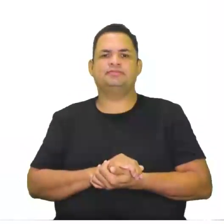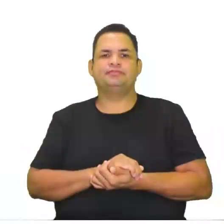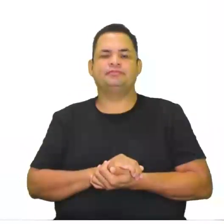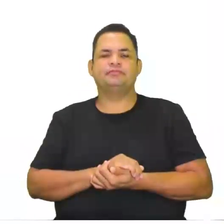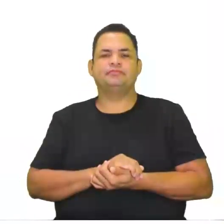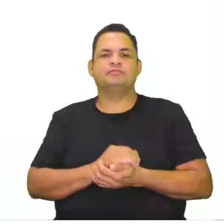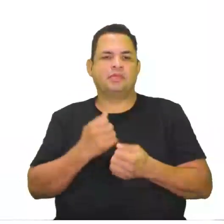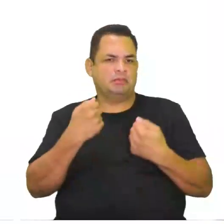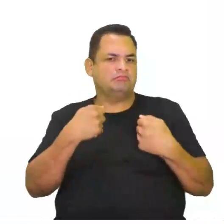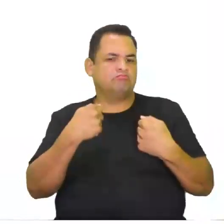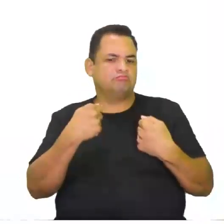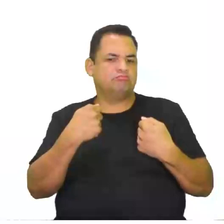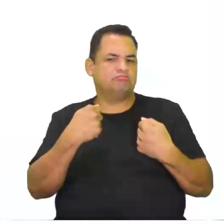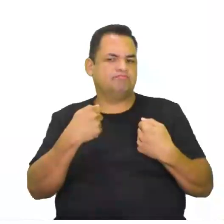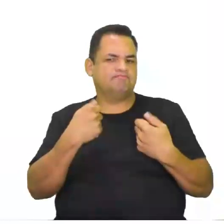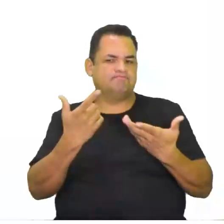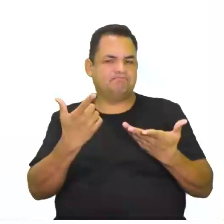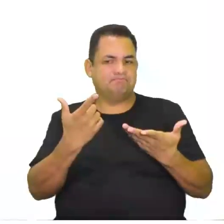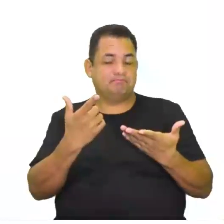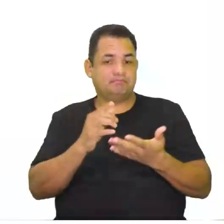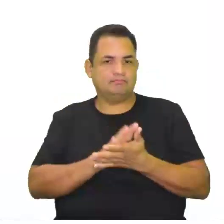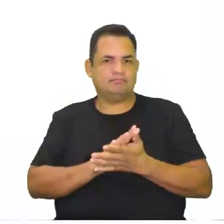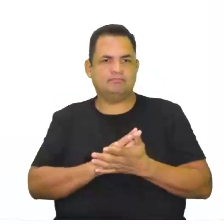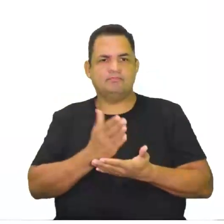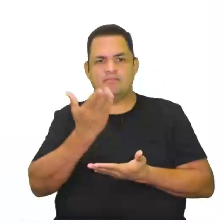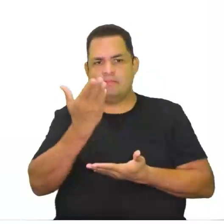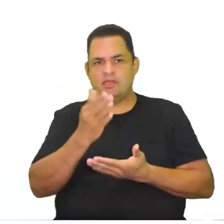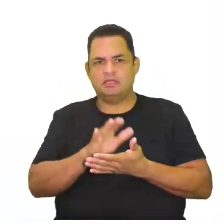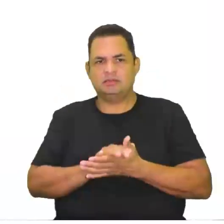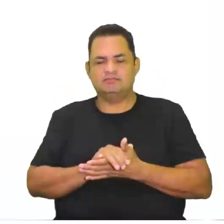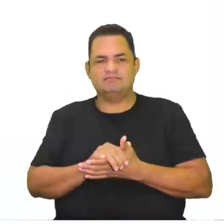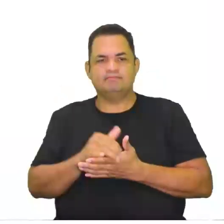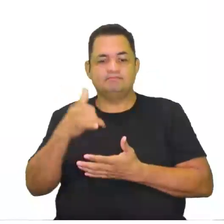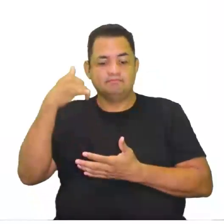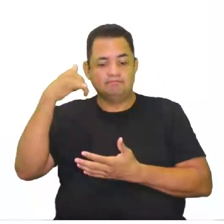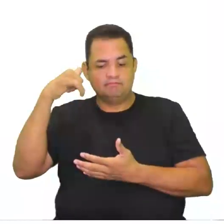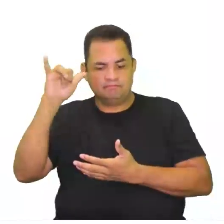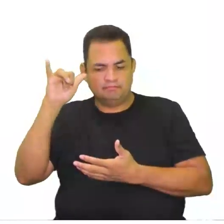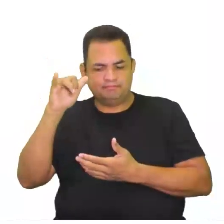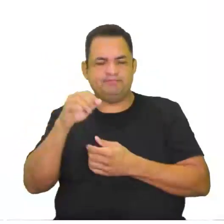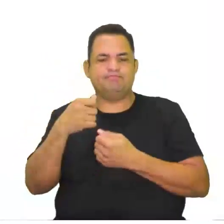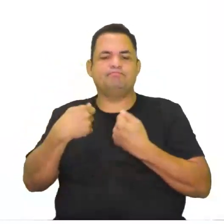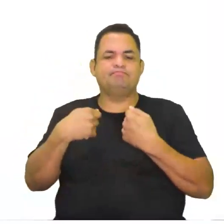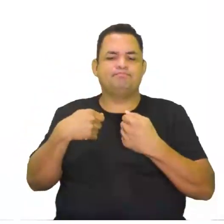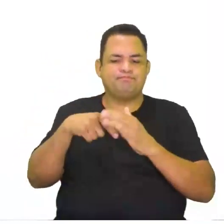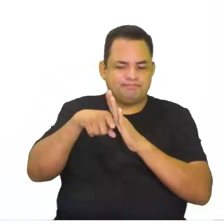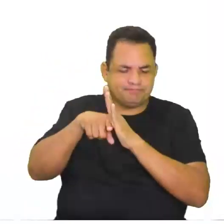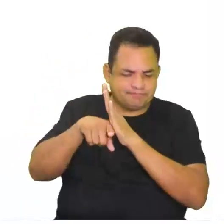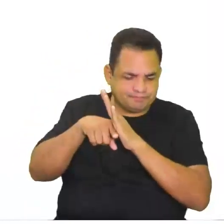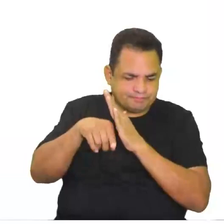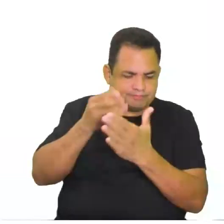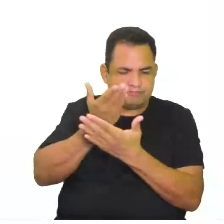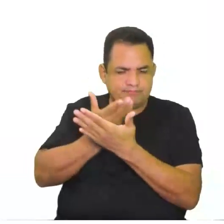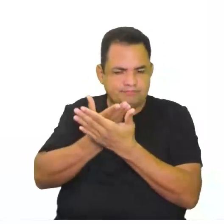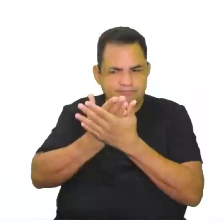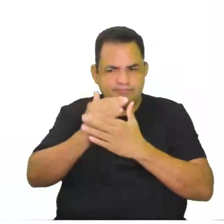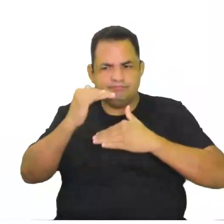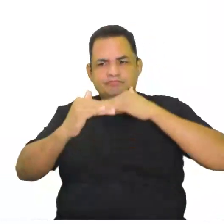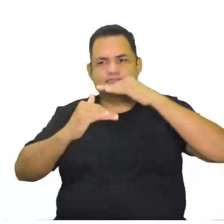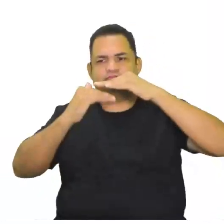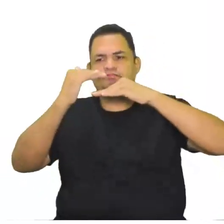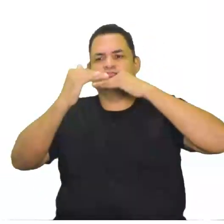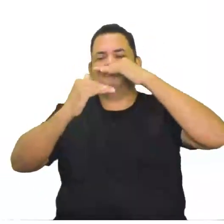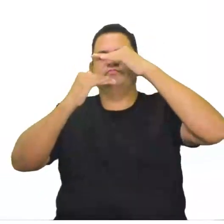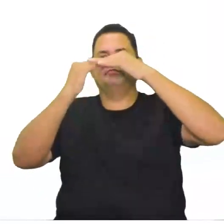possível? Bom, nessa parte da prevenção, requer estudo, requer